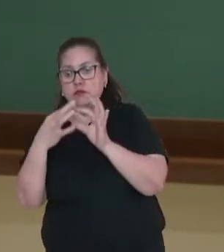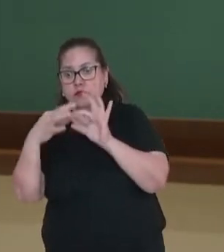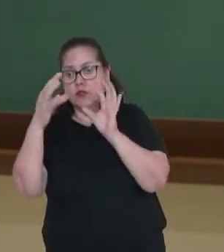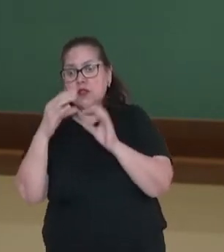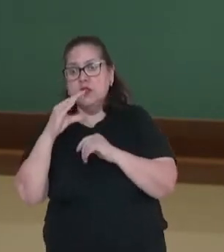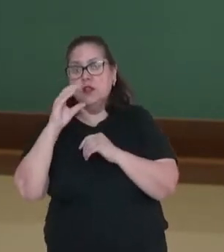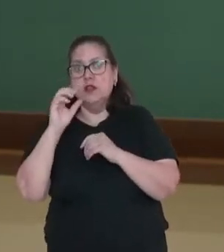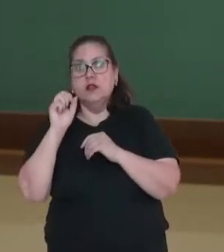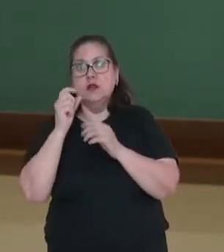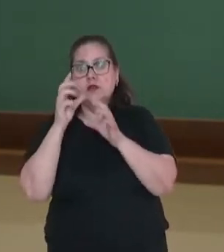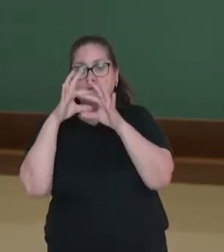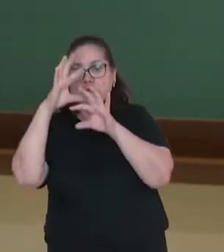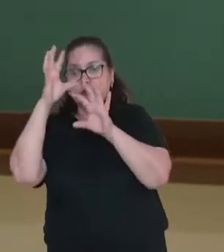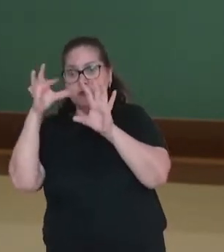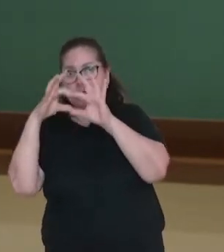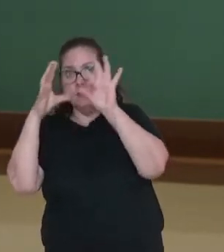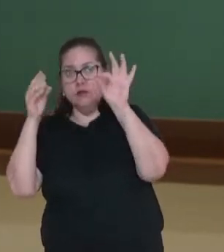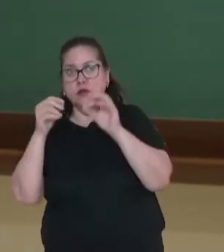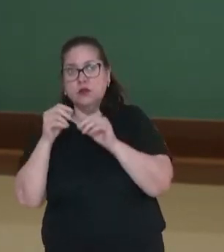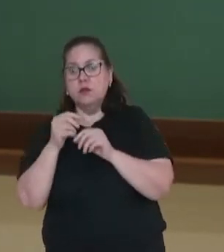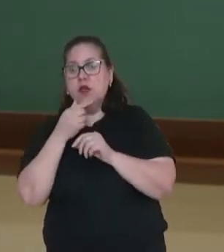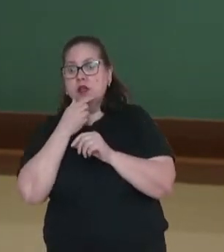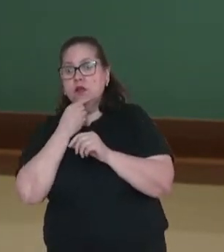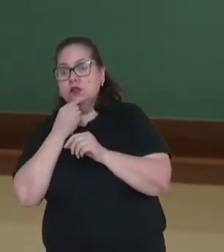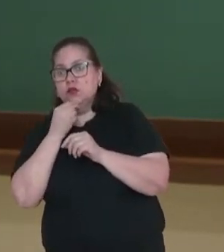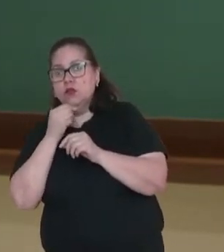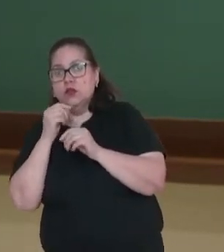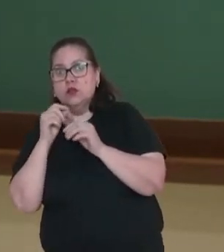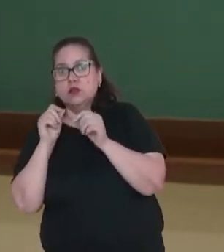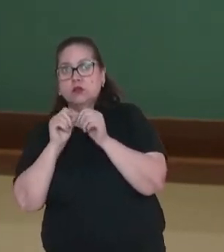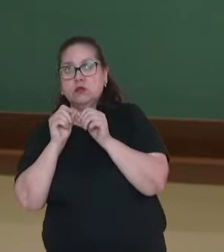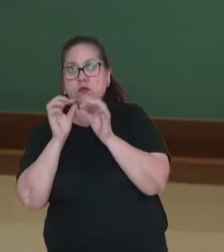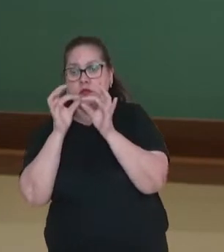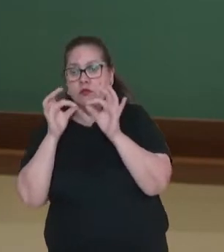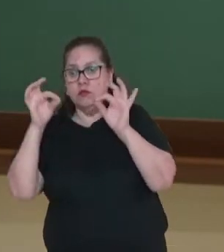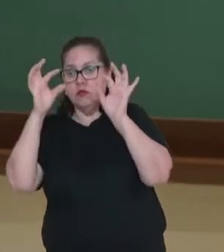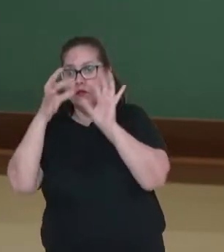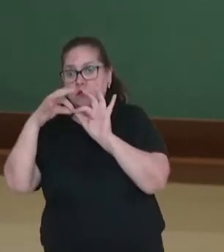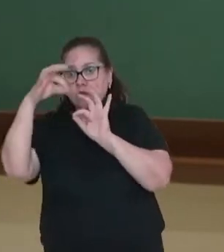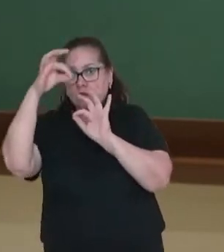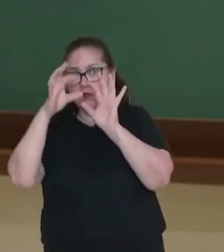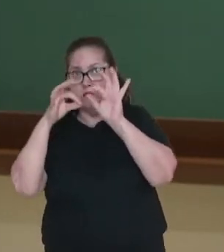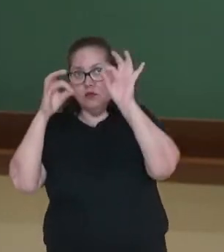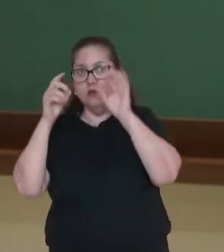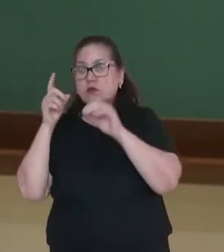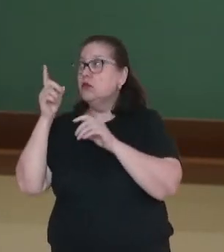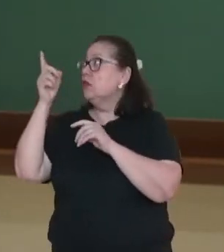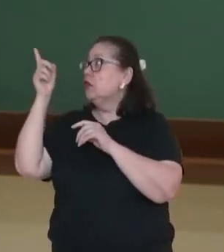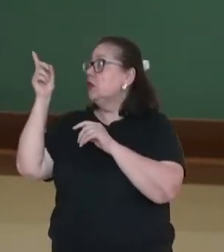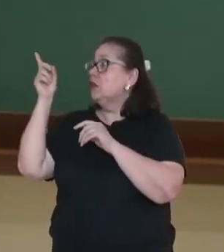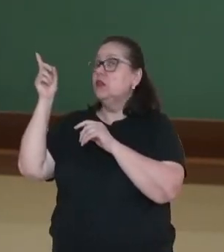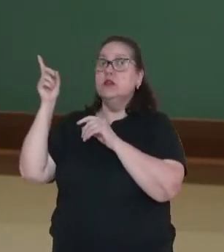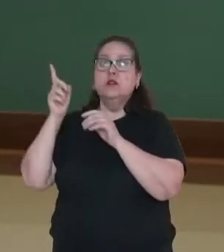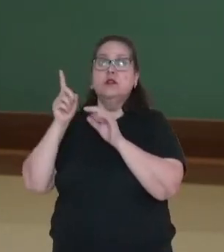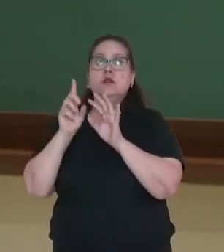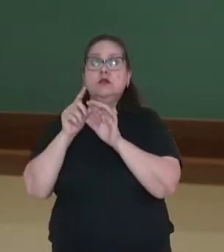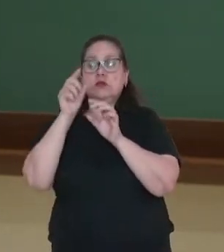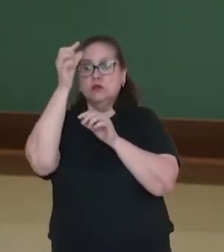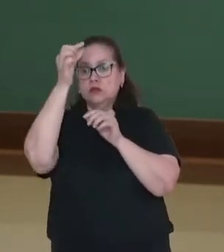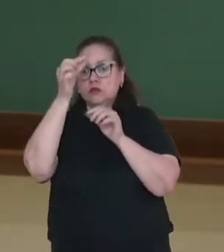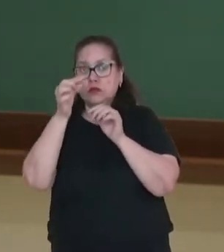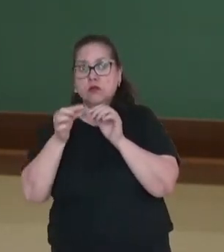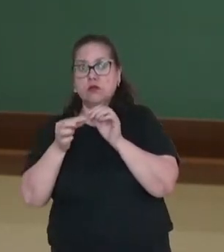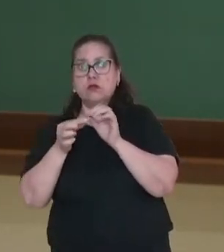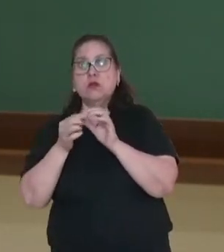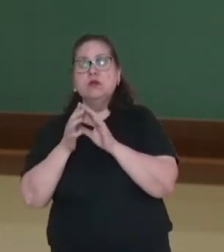sépalas, pétalas, parte masculina, né, que é formada ali pelo estame, né, a antera e o filete, tá? E no meio aqui